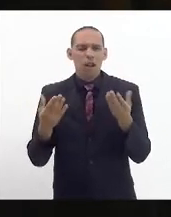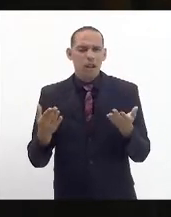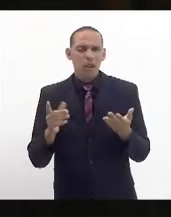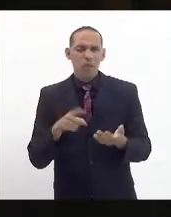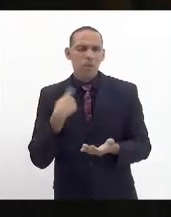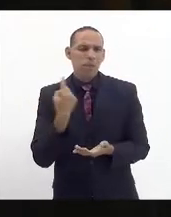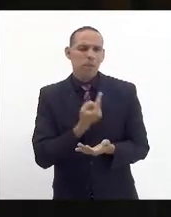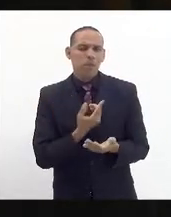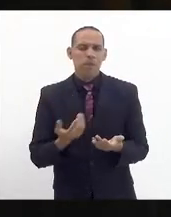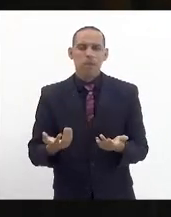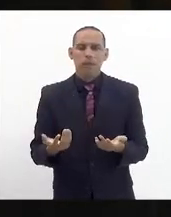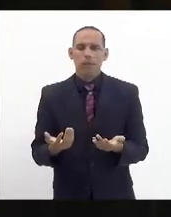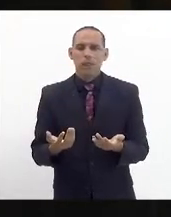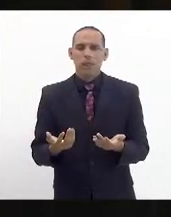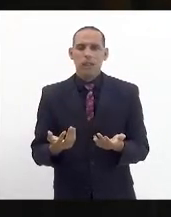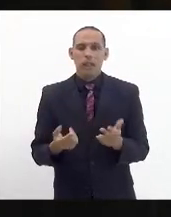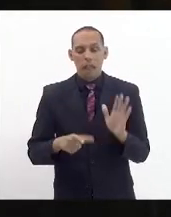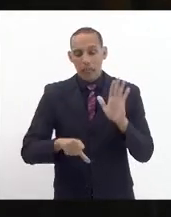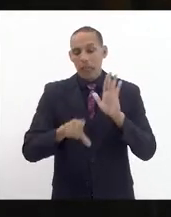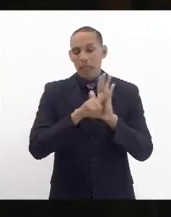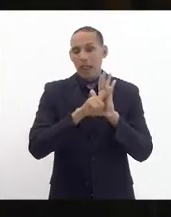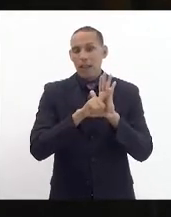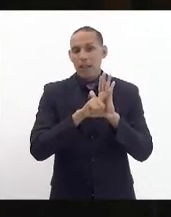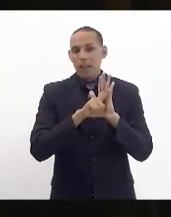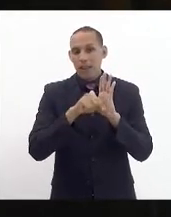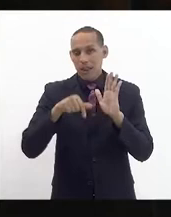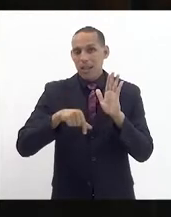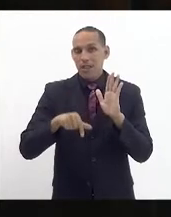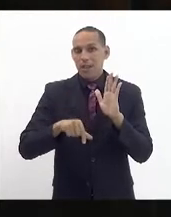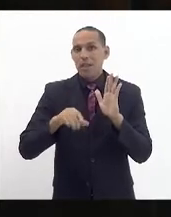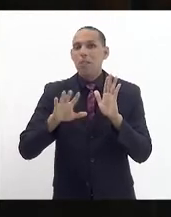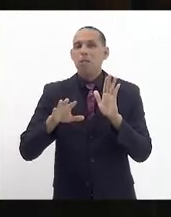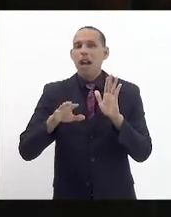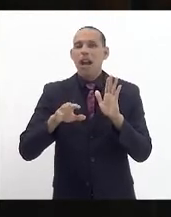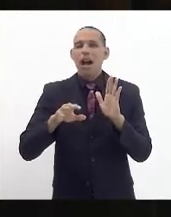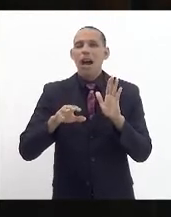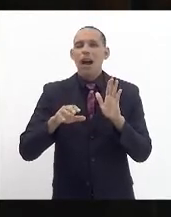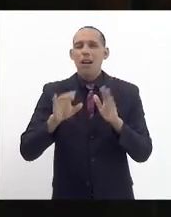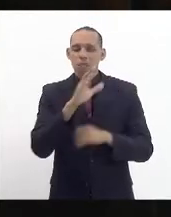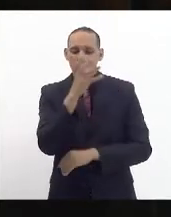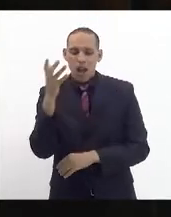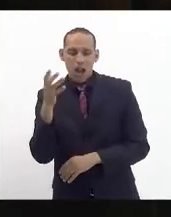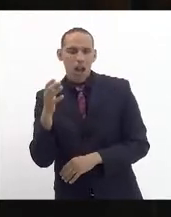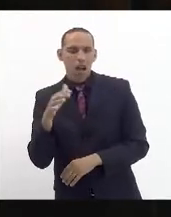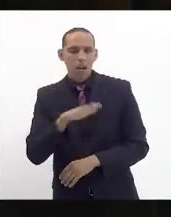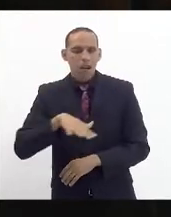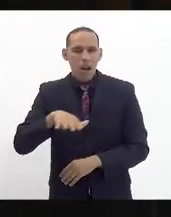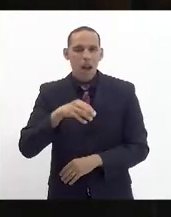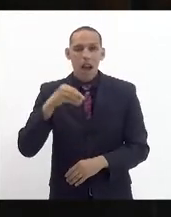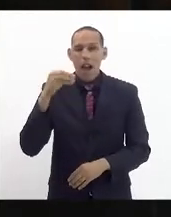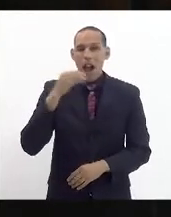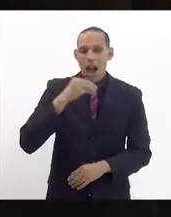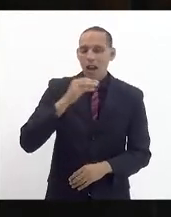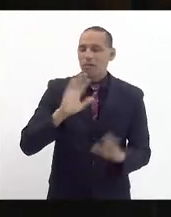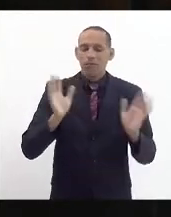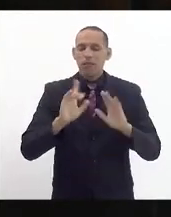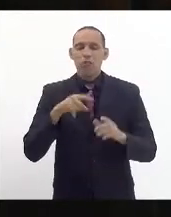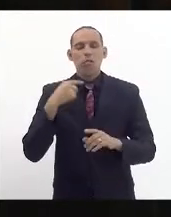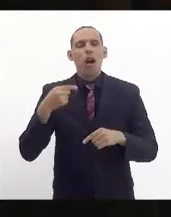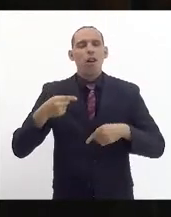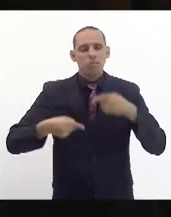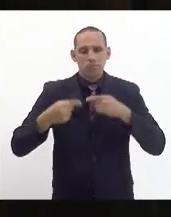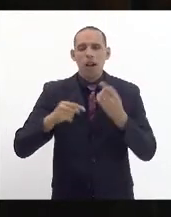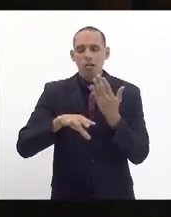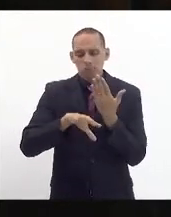possa legislar aqui também com a fragilização do meio ambiente, pelo contrário, que possamos fazer debates concretos e